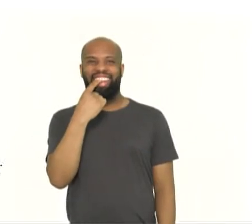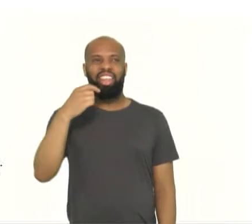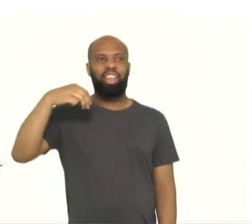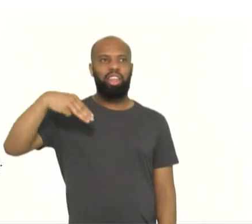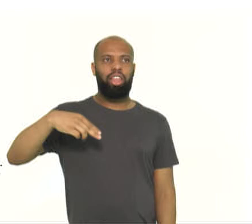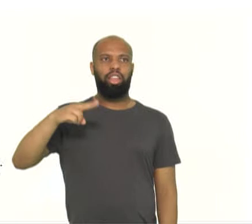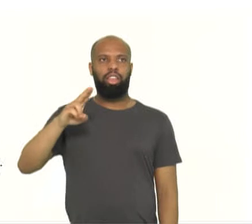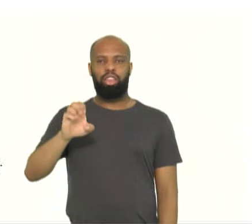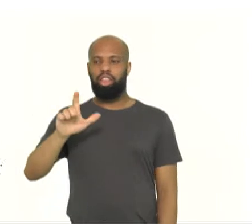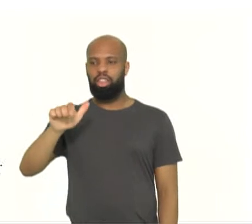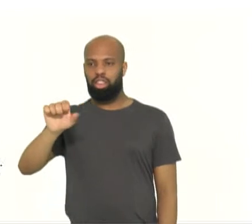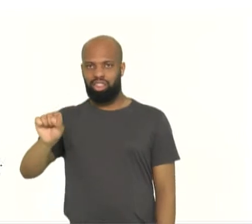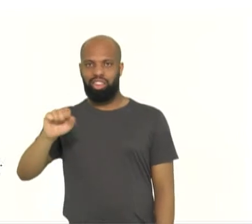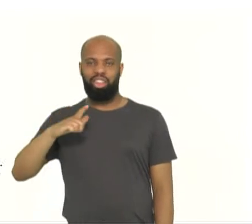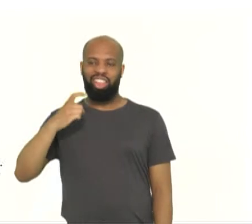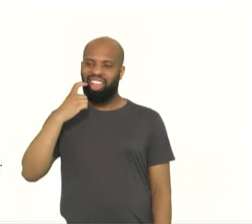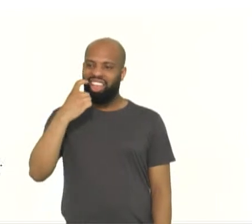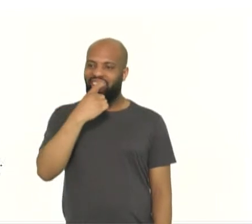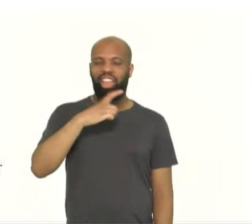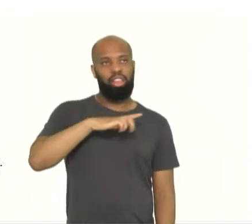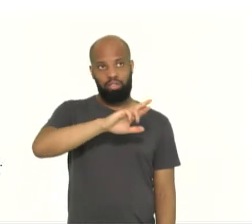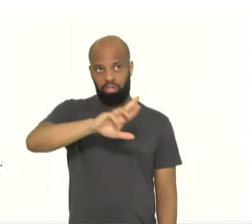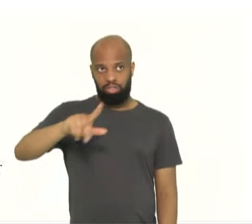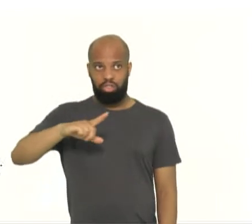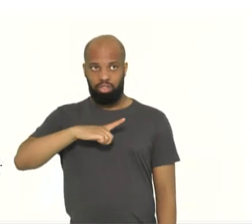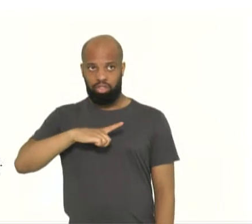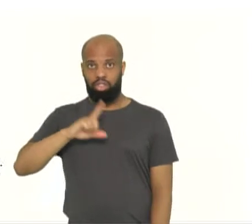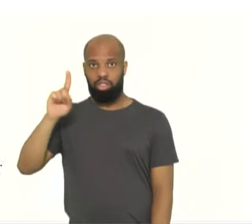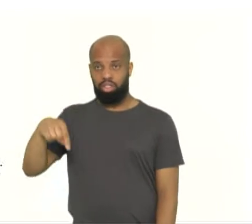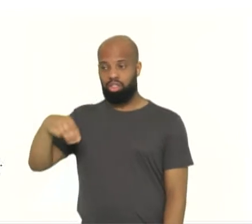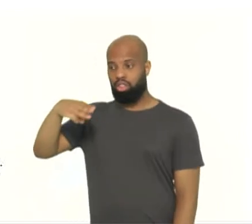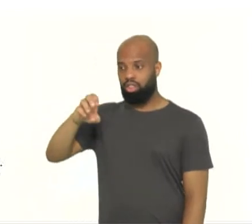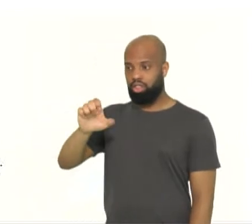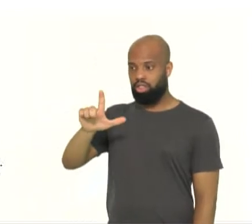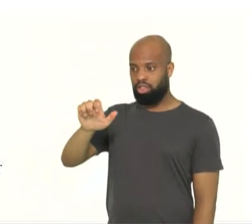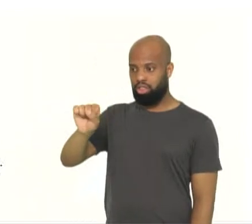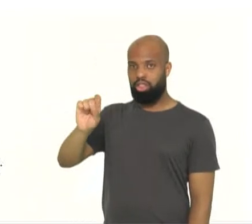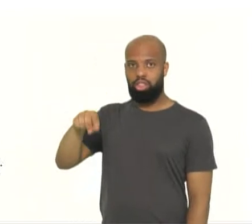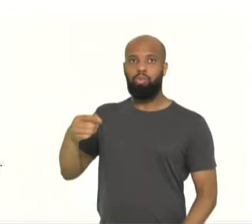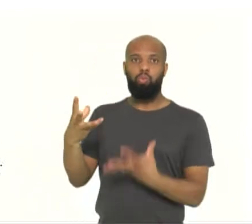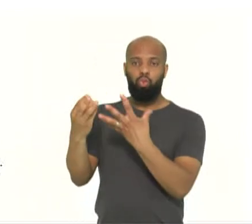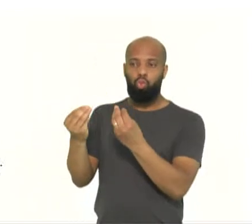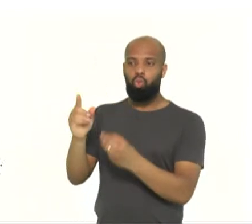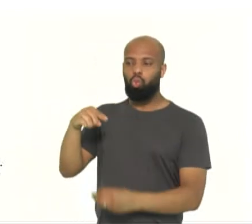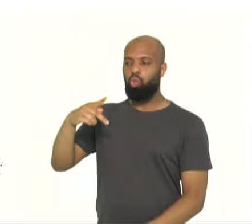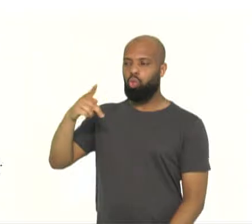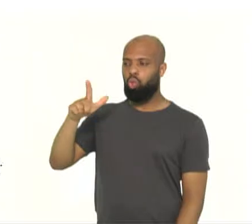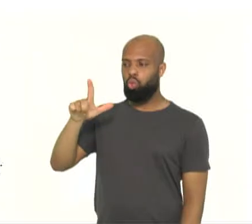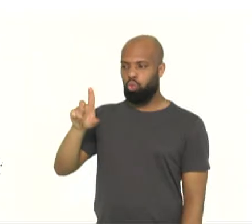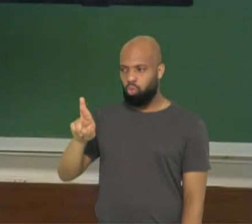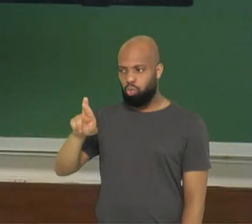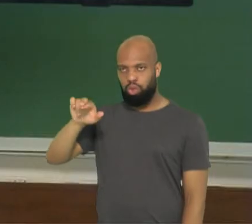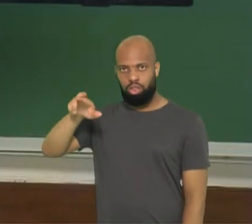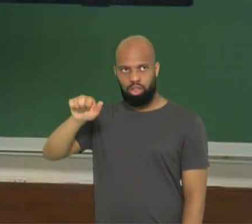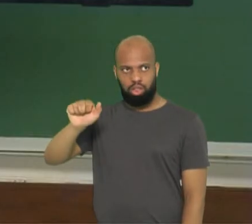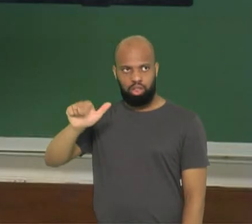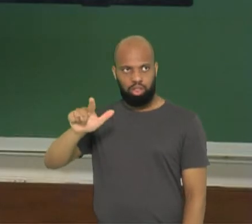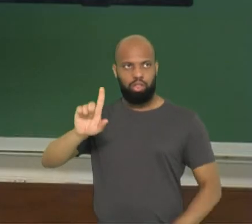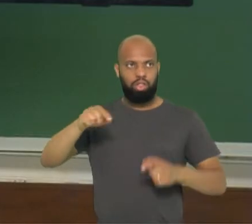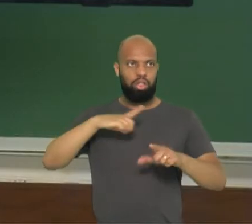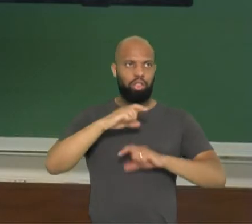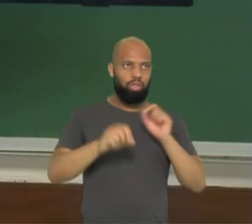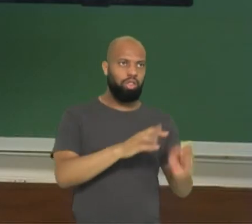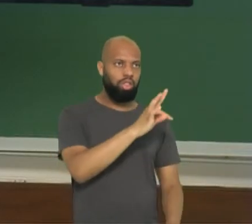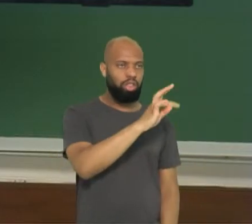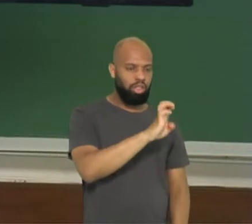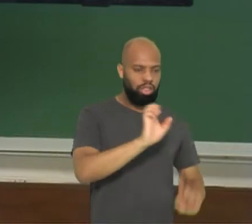nos dentes, né? Nós temos o las muelas em plural e duelen, o verbo doler, também no plural, concordando